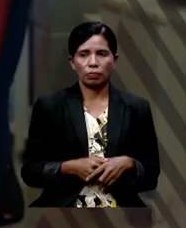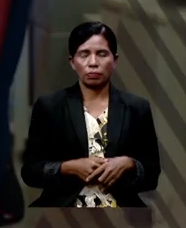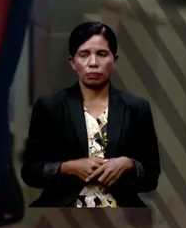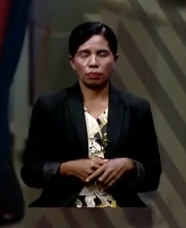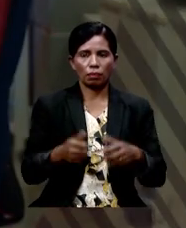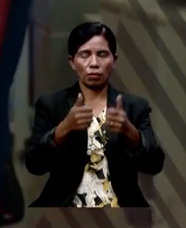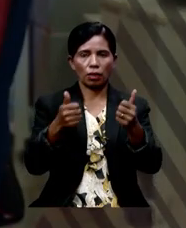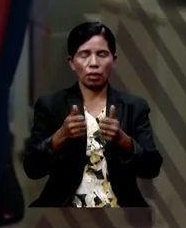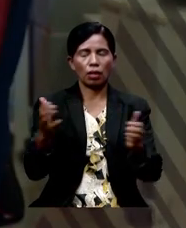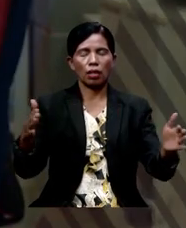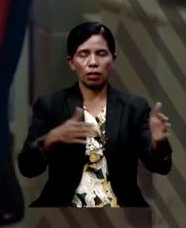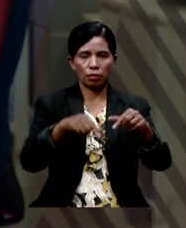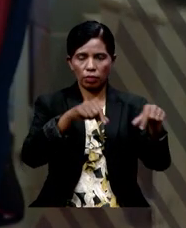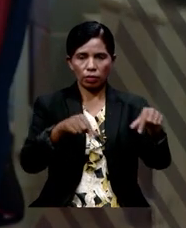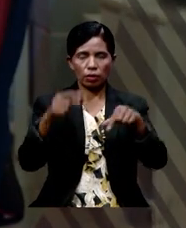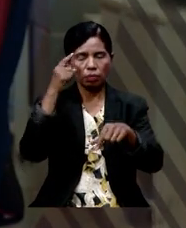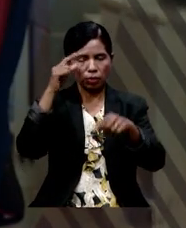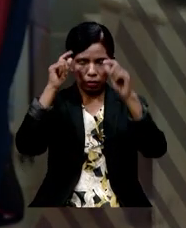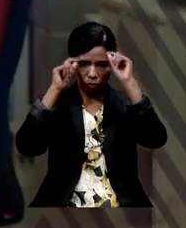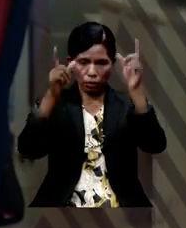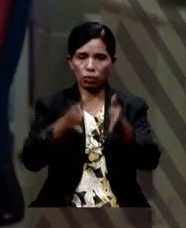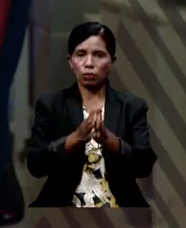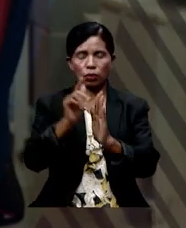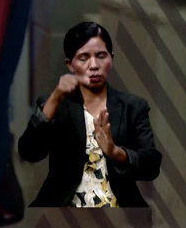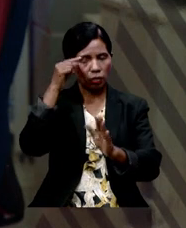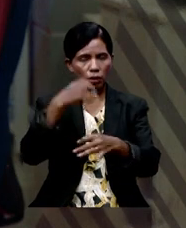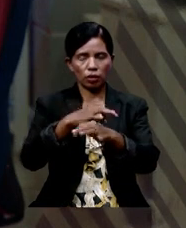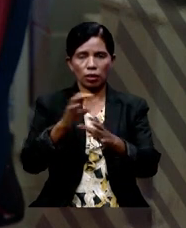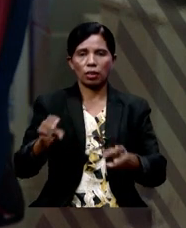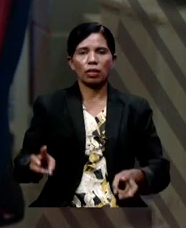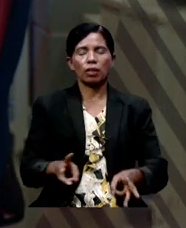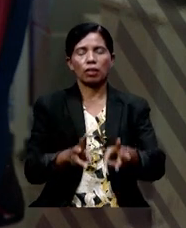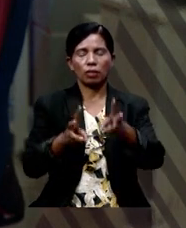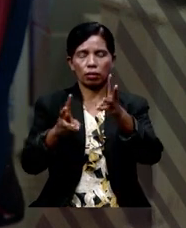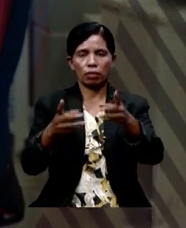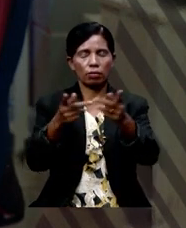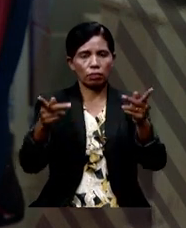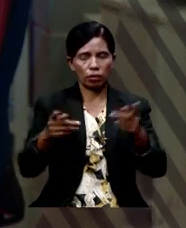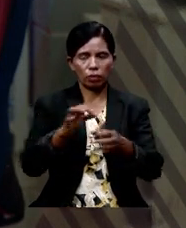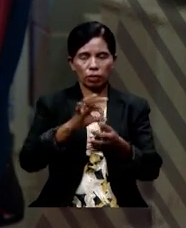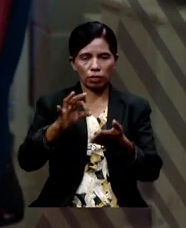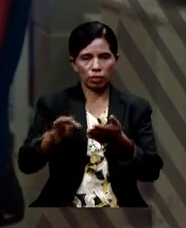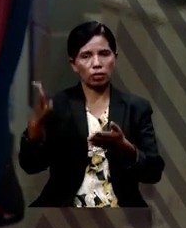A Associação Galega de Deficiência Mata Timor-Leste, o seu governo, adiestrada para Centro de Formação em Etíbero.